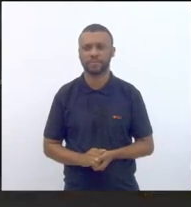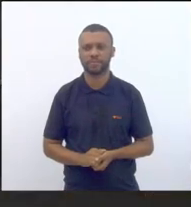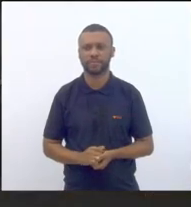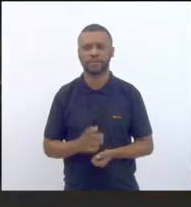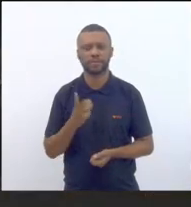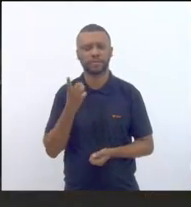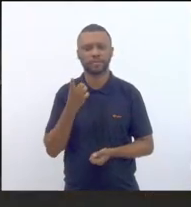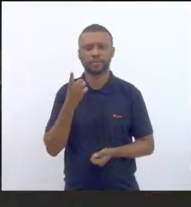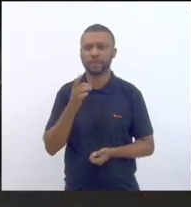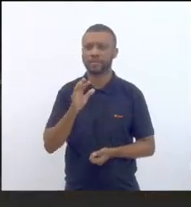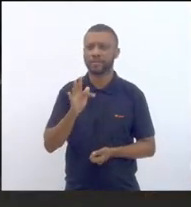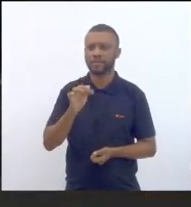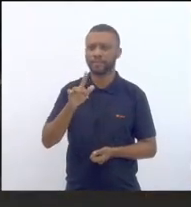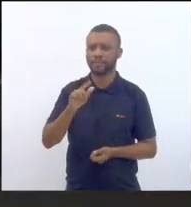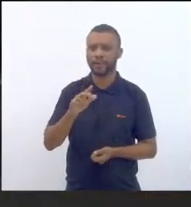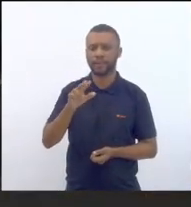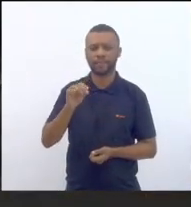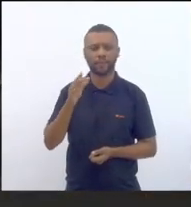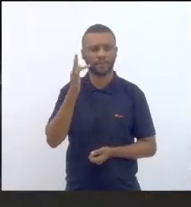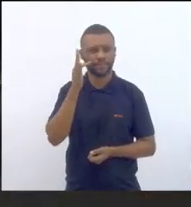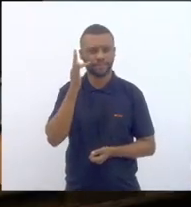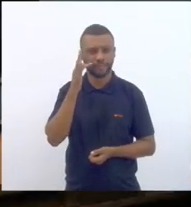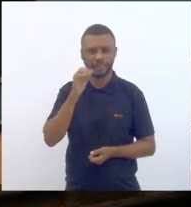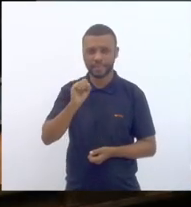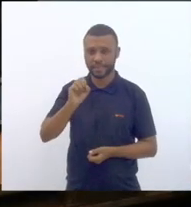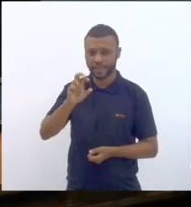Deputado Flávio Serafini.